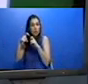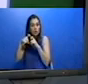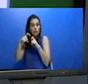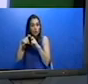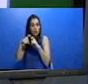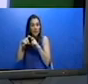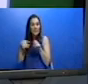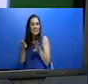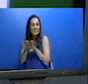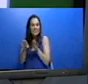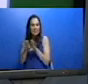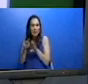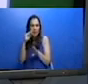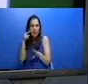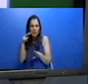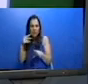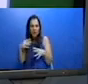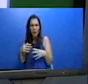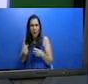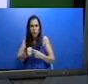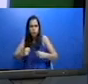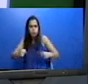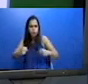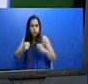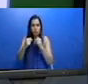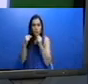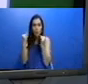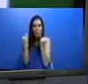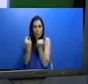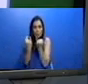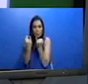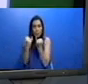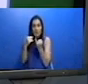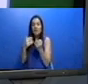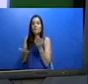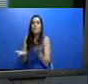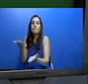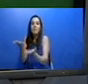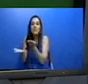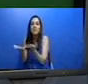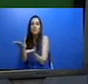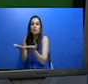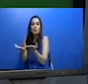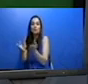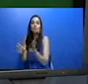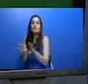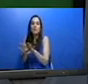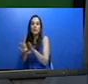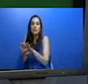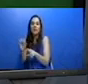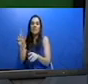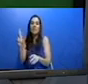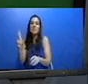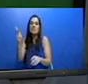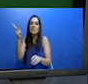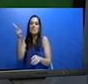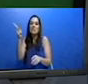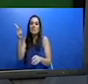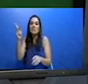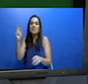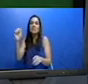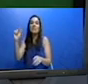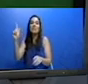gente pesa em dúzias ou em quilo? Em quilos, né? Então, agora, nós temos, né,